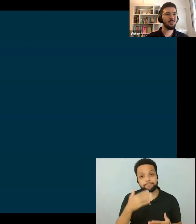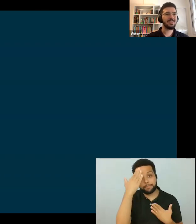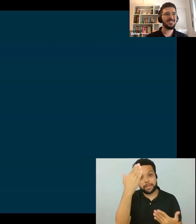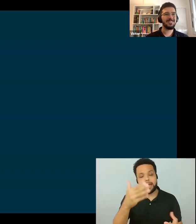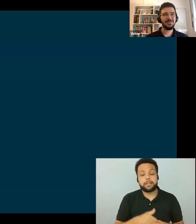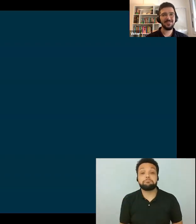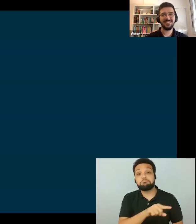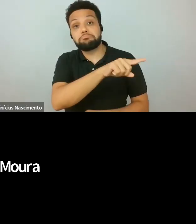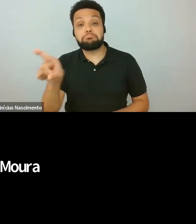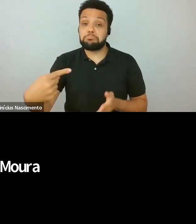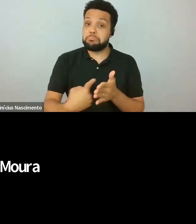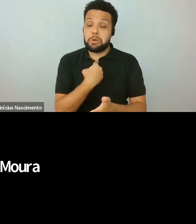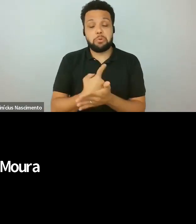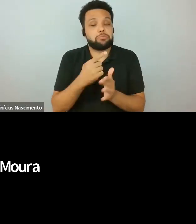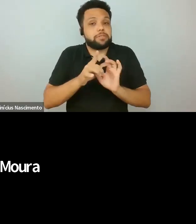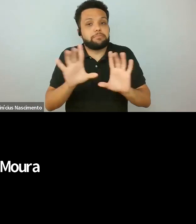tiverem perguntas, fiquem à vontade.